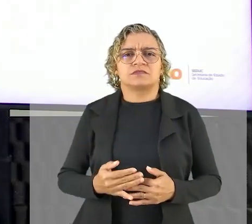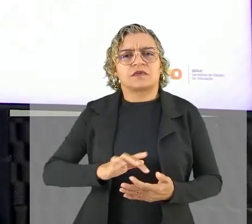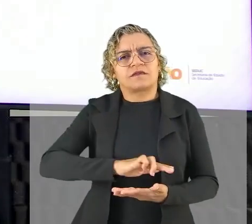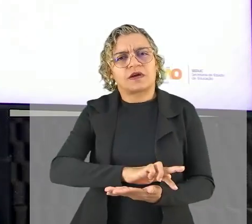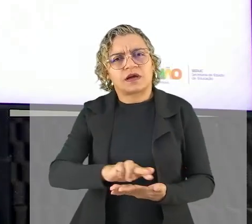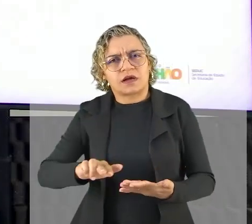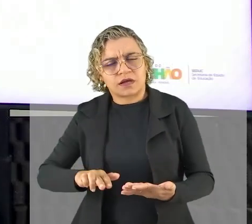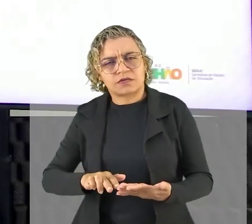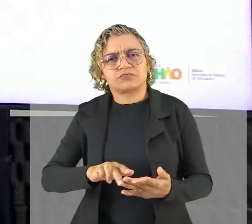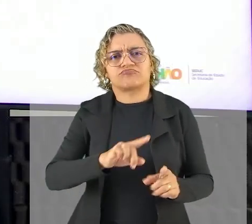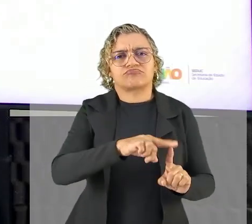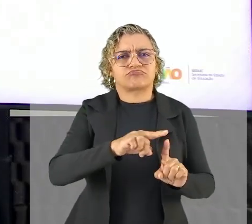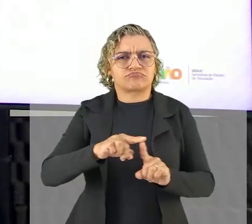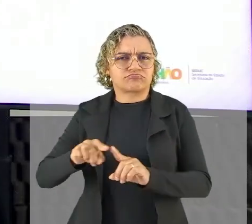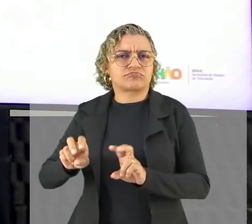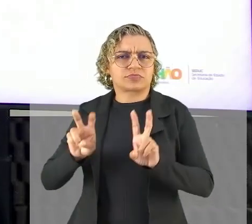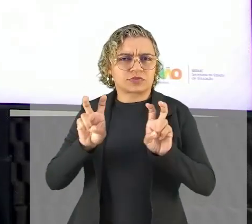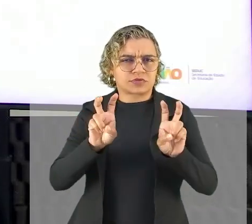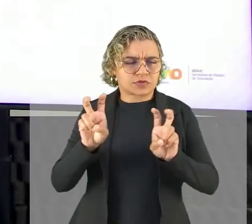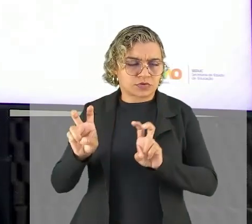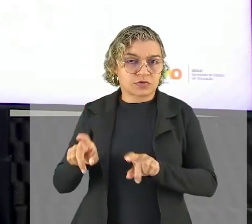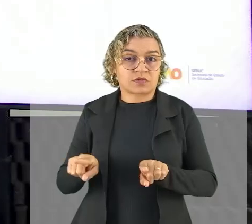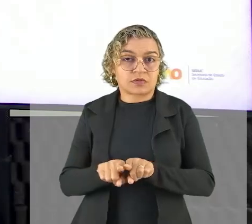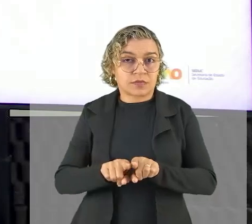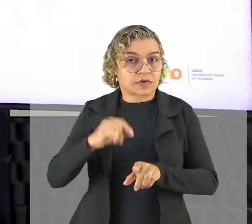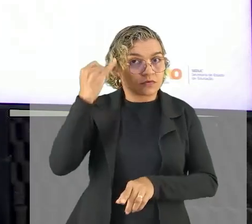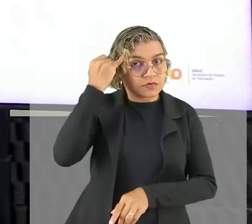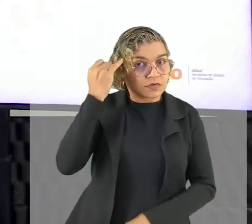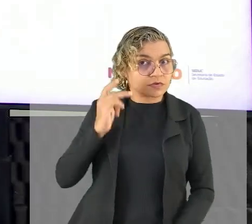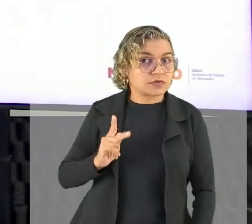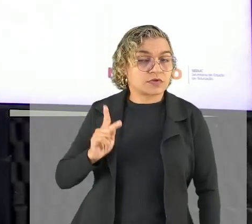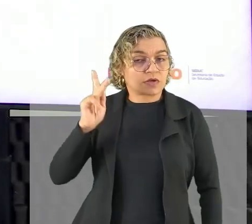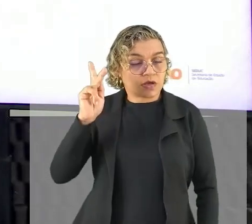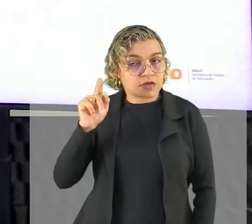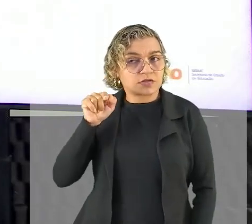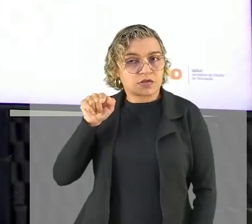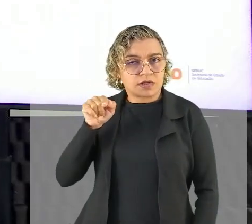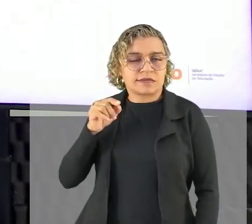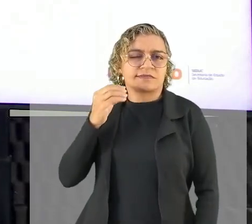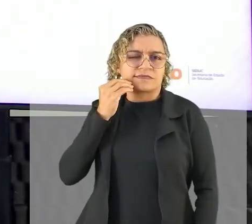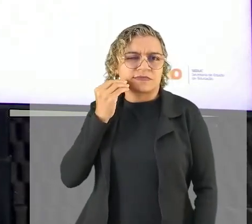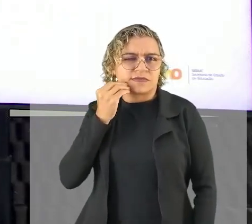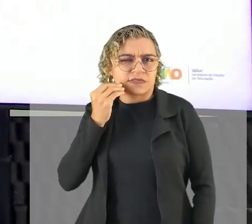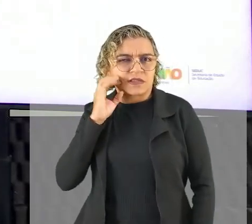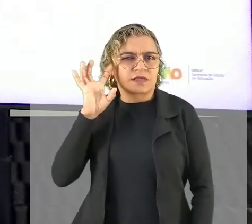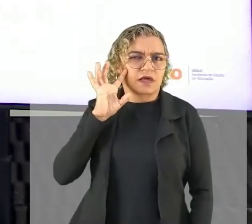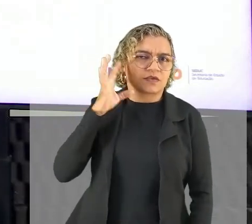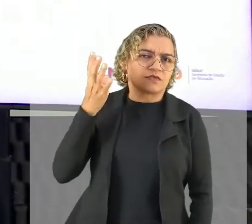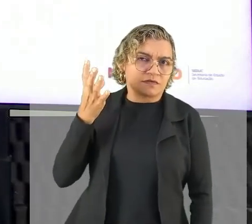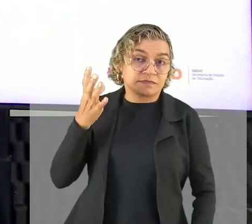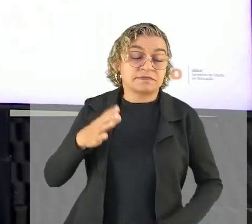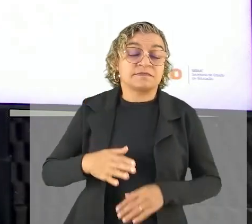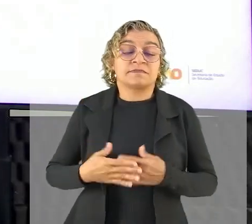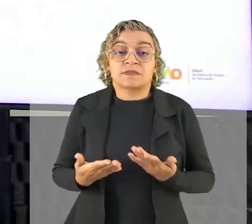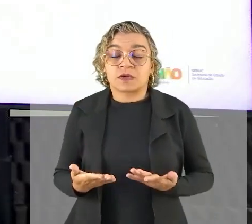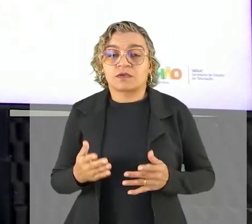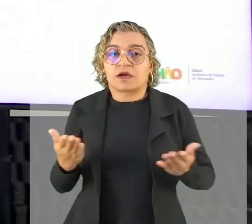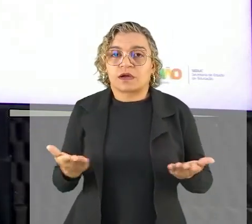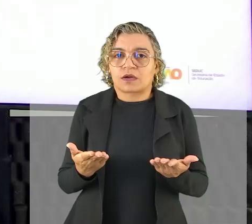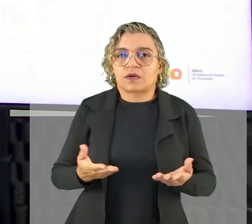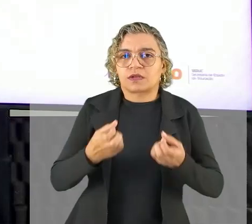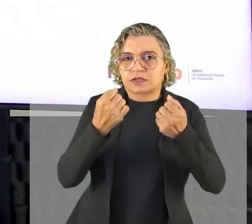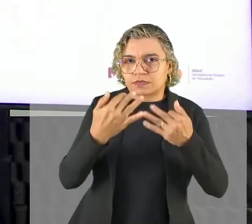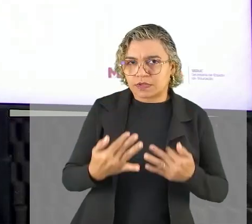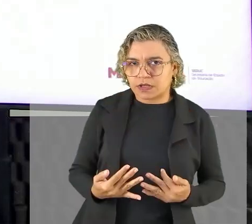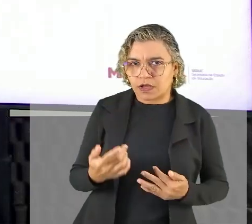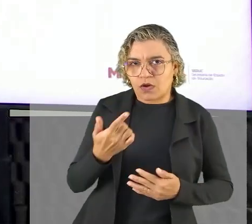filosofia moderna. Vimos também que o Kant ele tenta resolver aquela dicotomia racionalismo e empirismo. E agora nós vamos tratar sobre